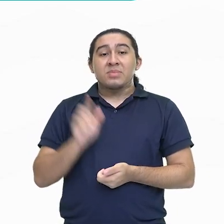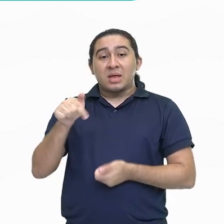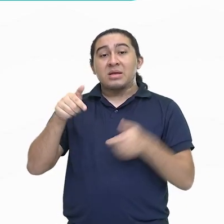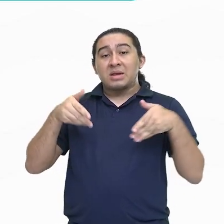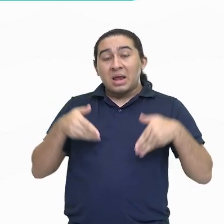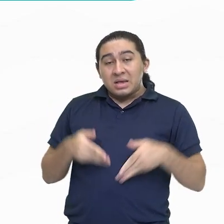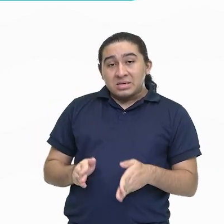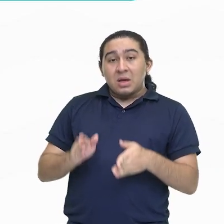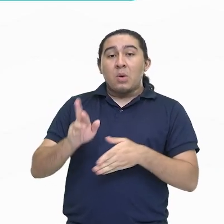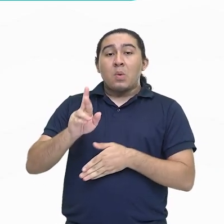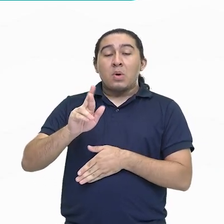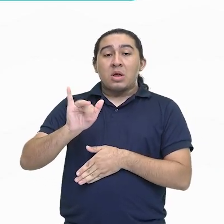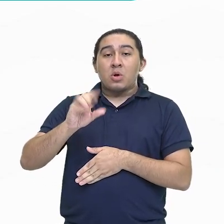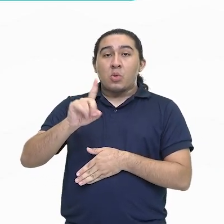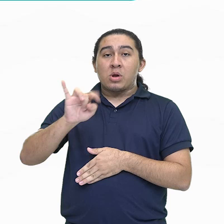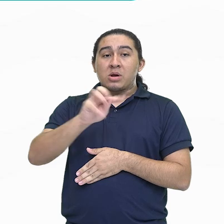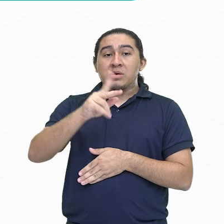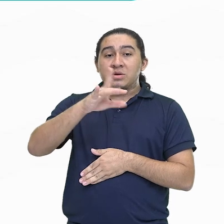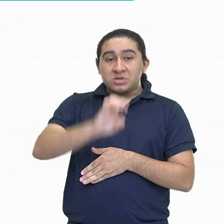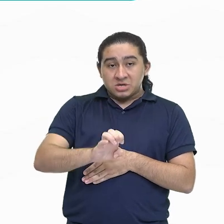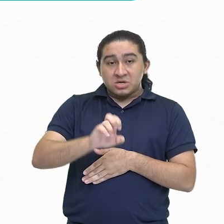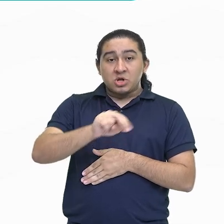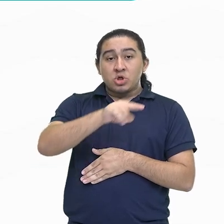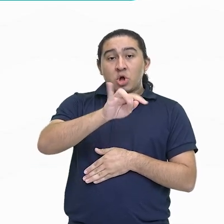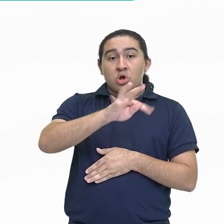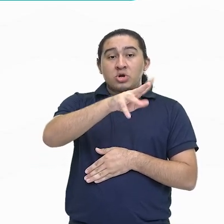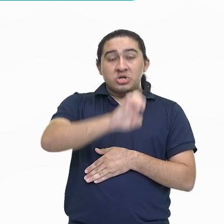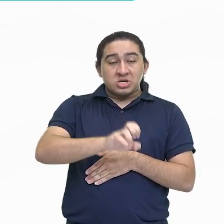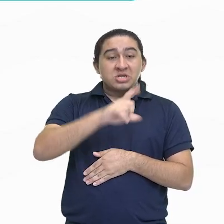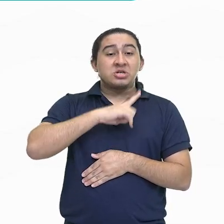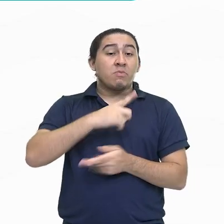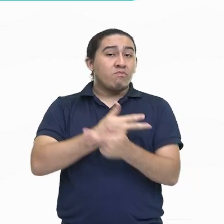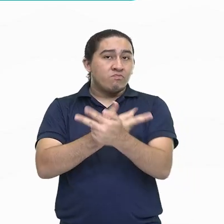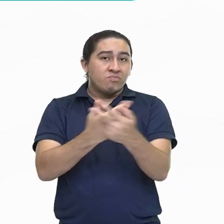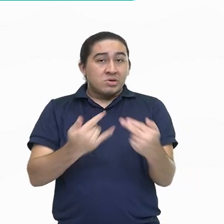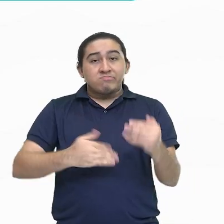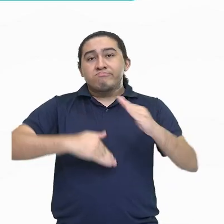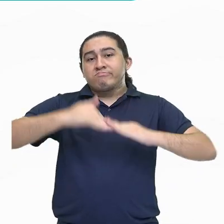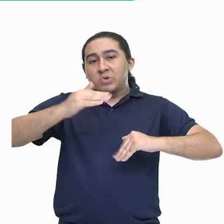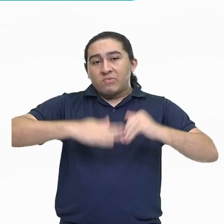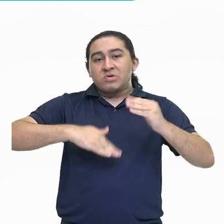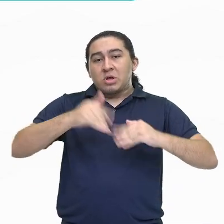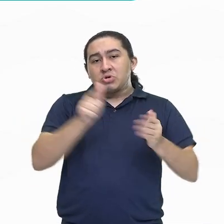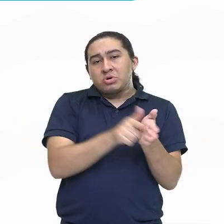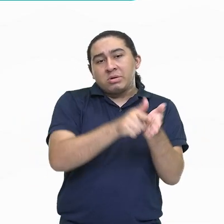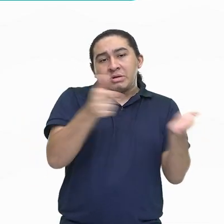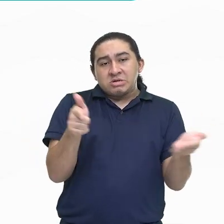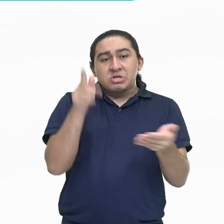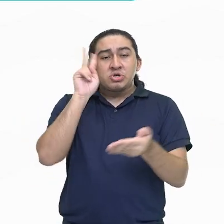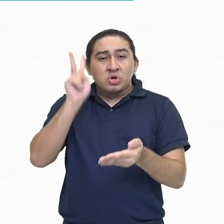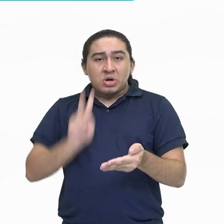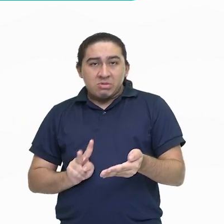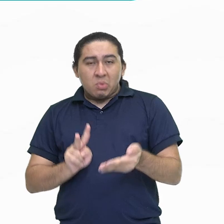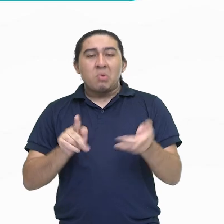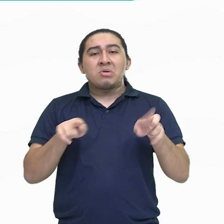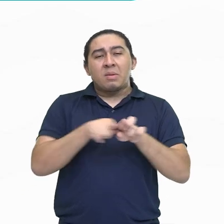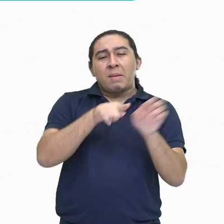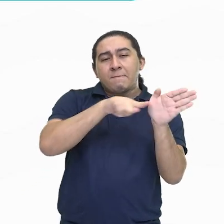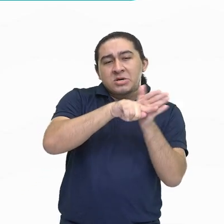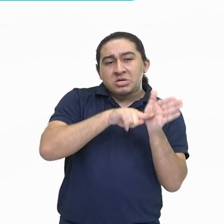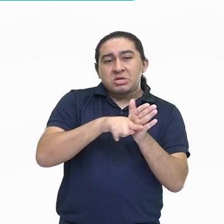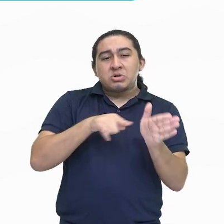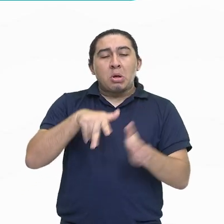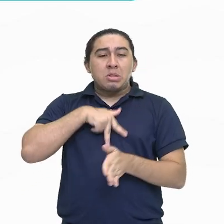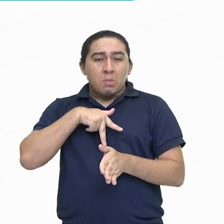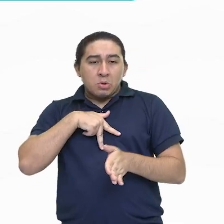historiador, antropólogo, jornalista e advogado. Profissões que estimularam o